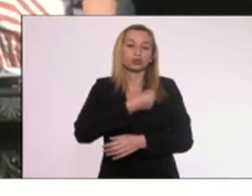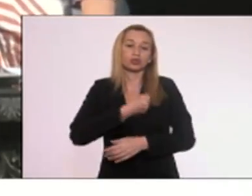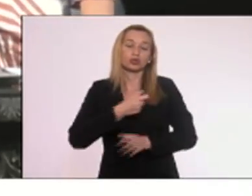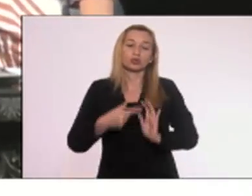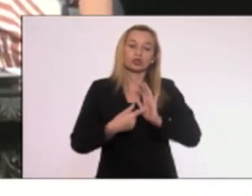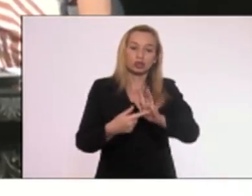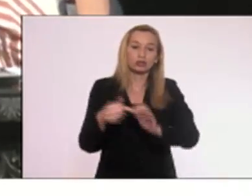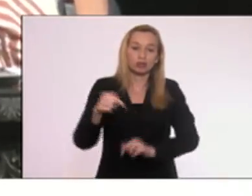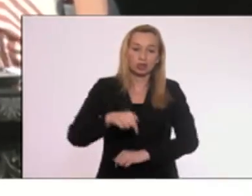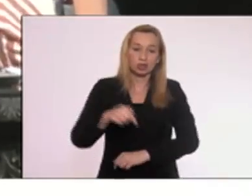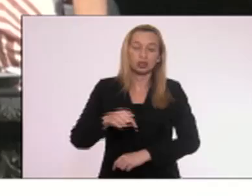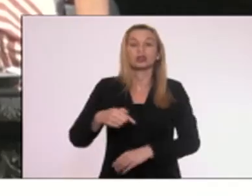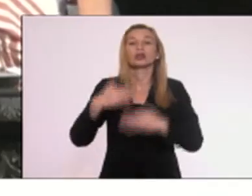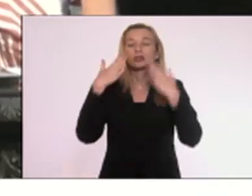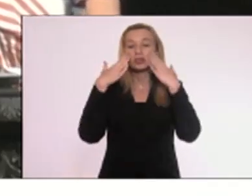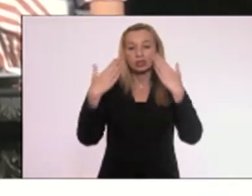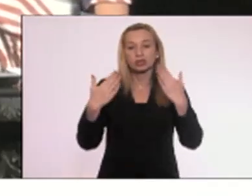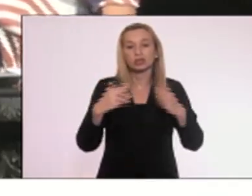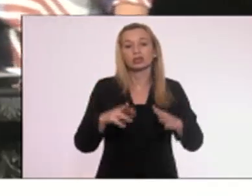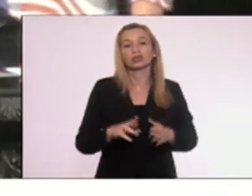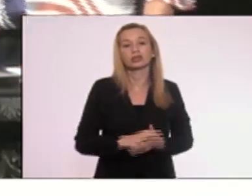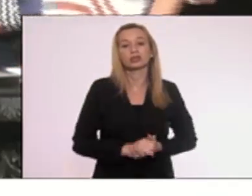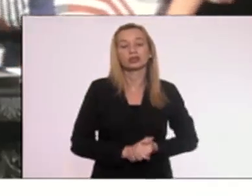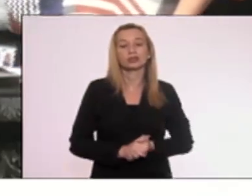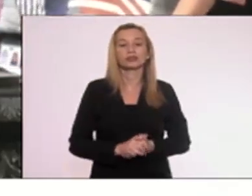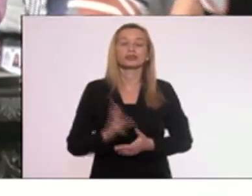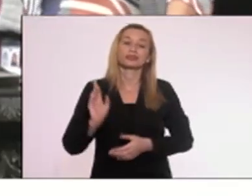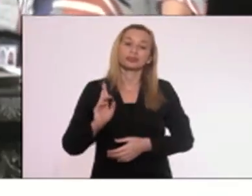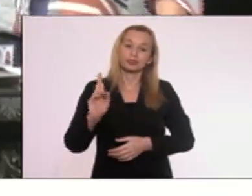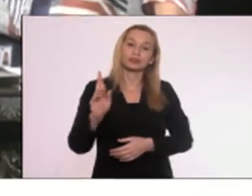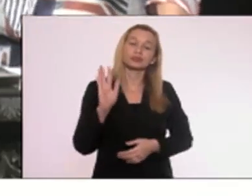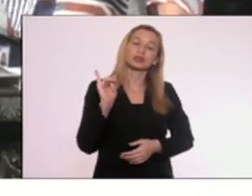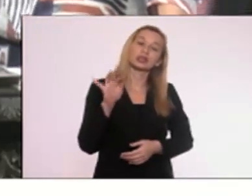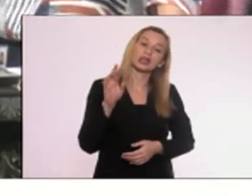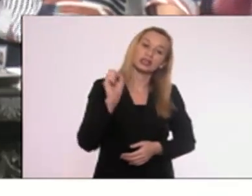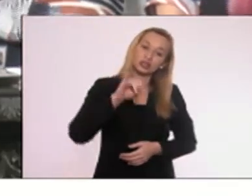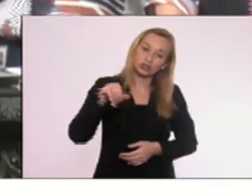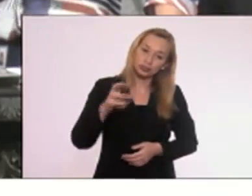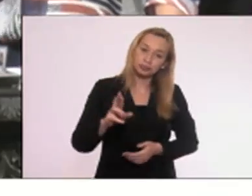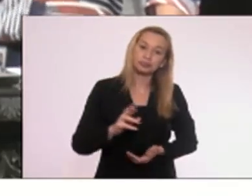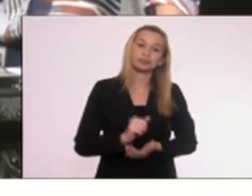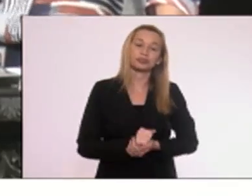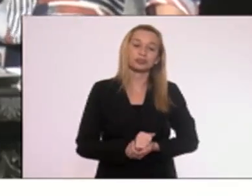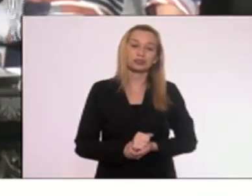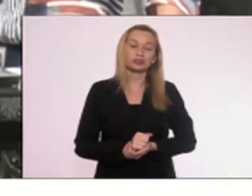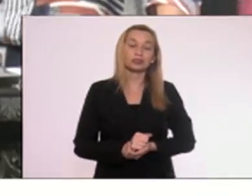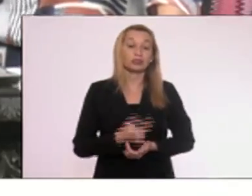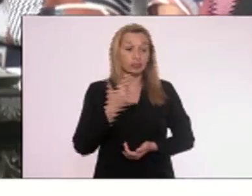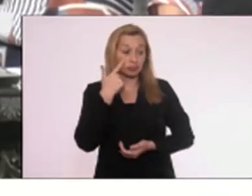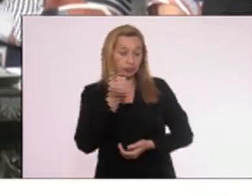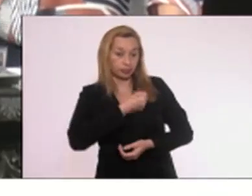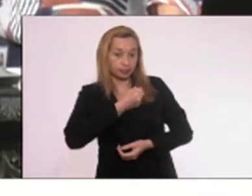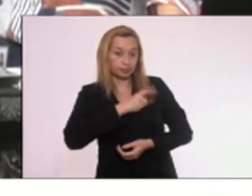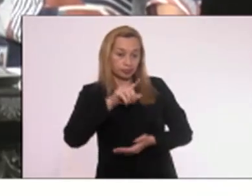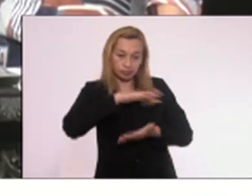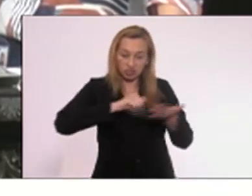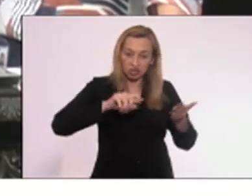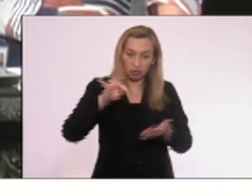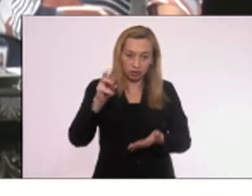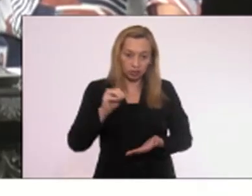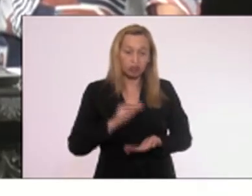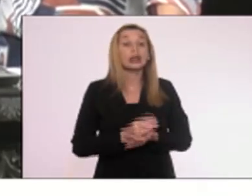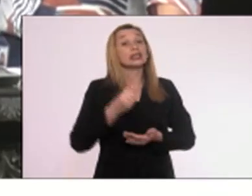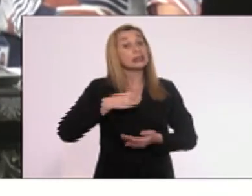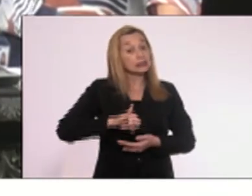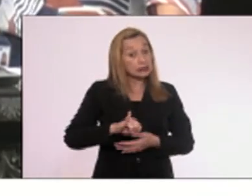encaminhado aqui pelos representantes Previ Banerj, se for aquele número, nós vamos derrubar o veto.